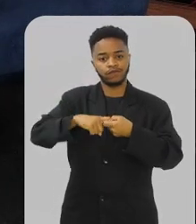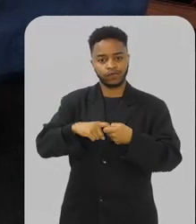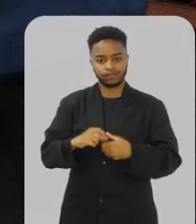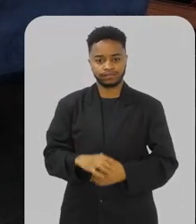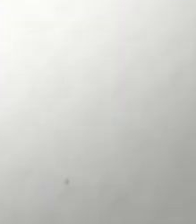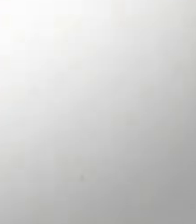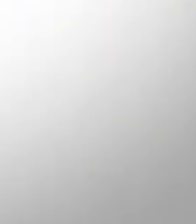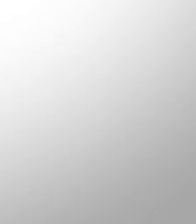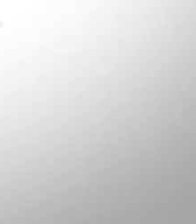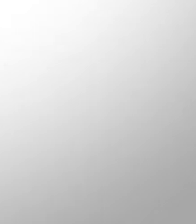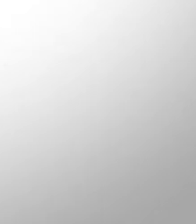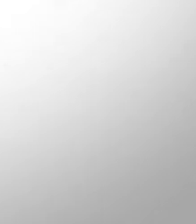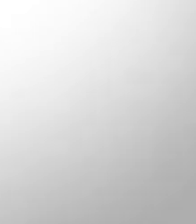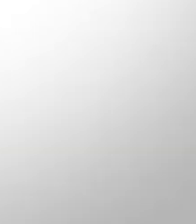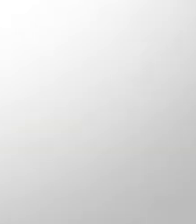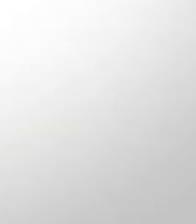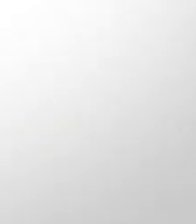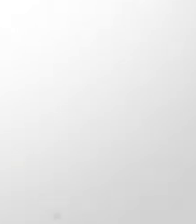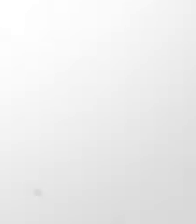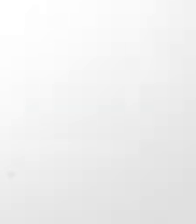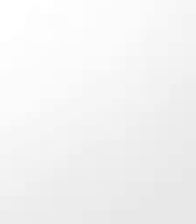já.